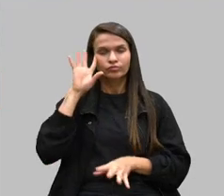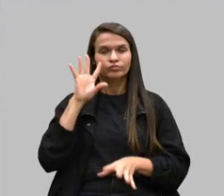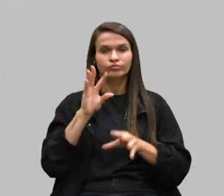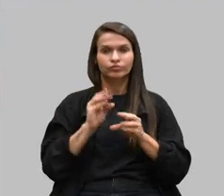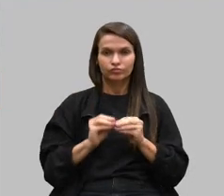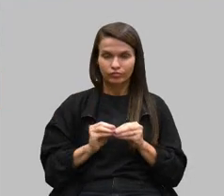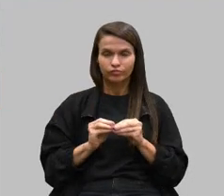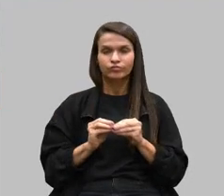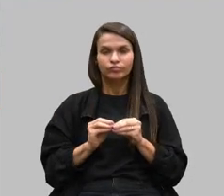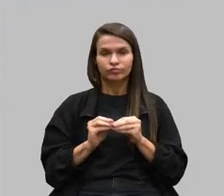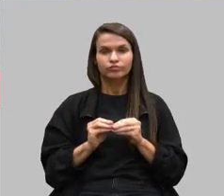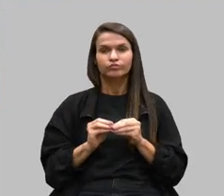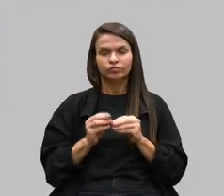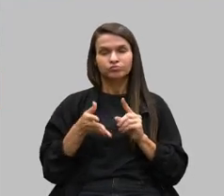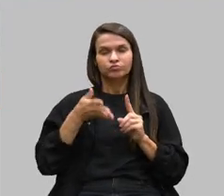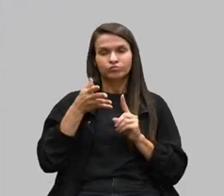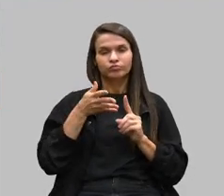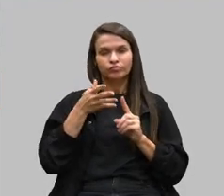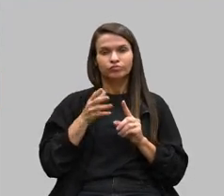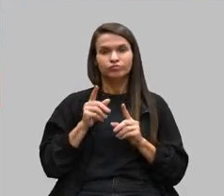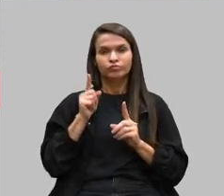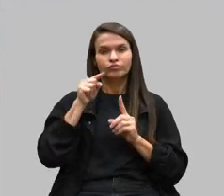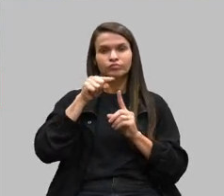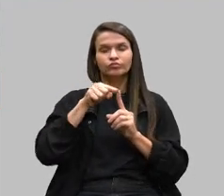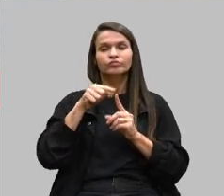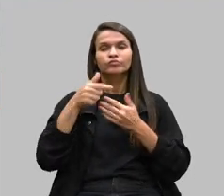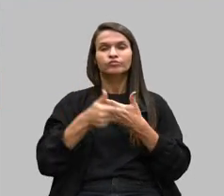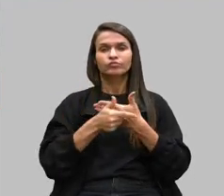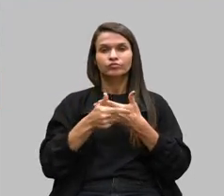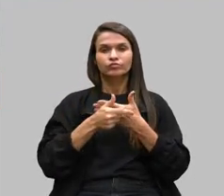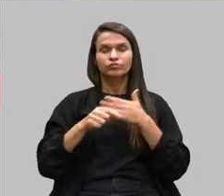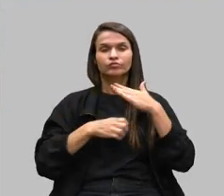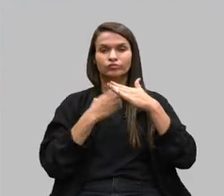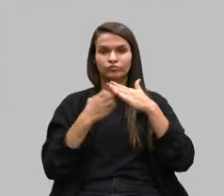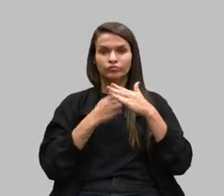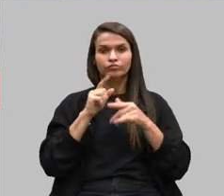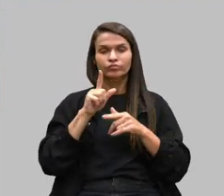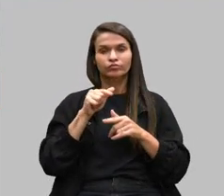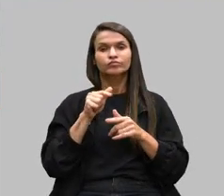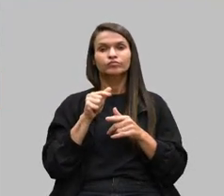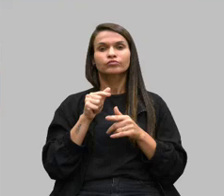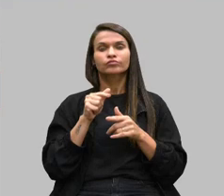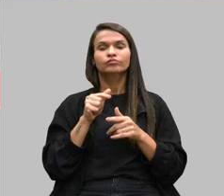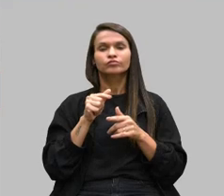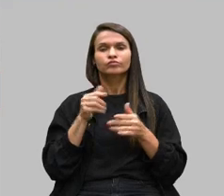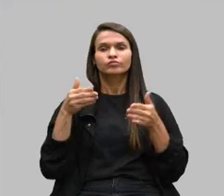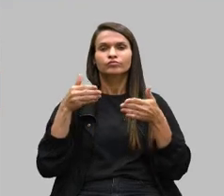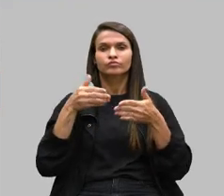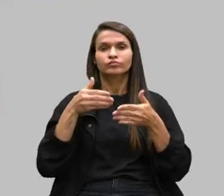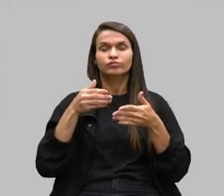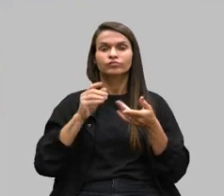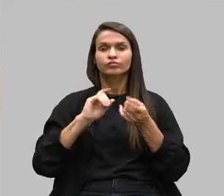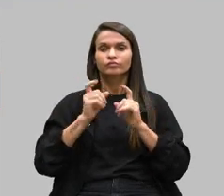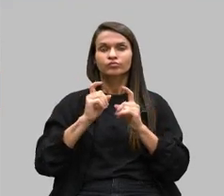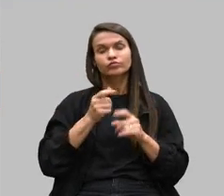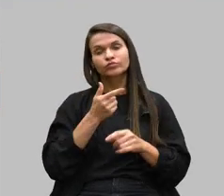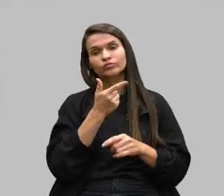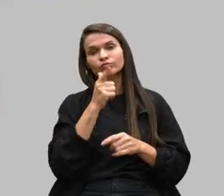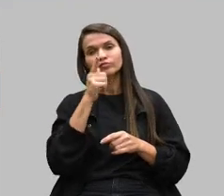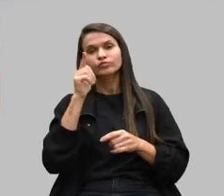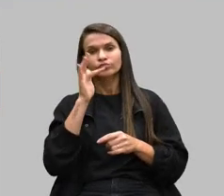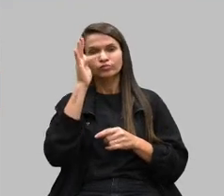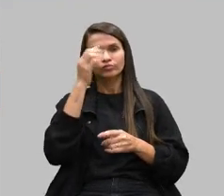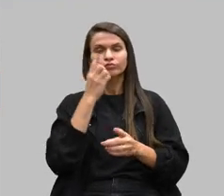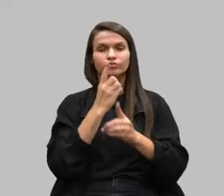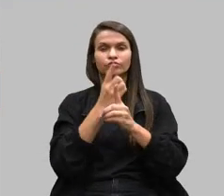breve fala de uma forma bem objetiva trazer que o papel da é realmente com o endereçamento que seja dessa audiência e outros Encontros com os